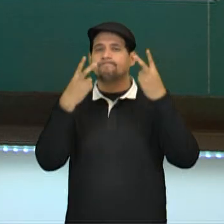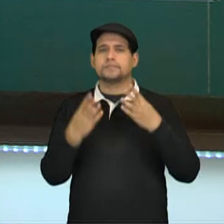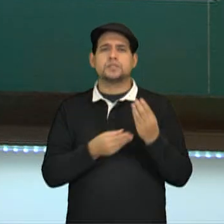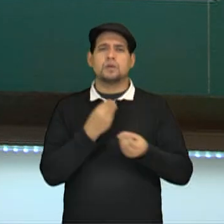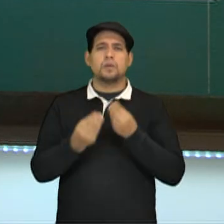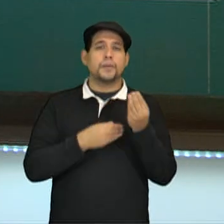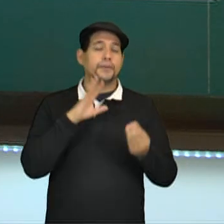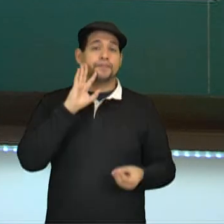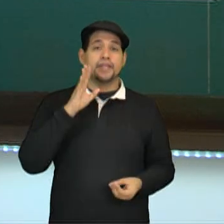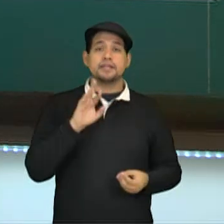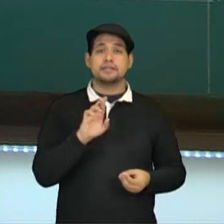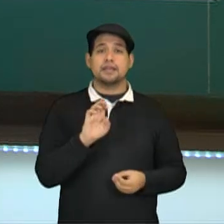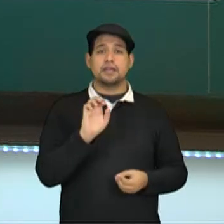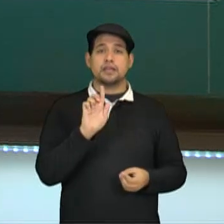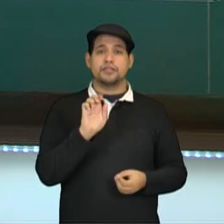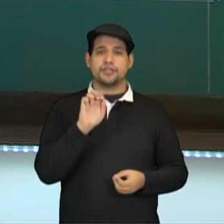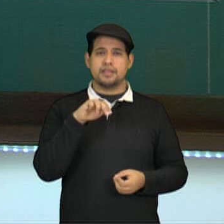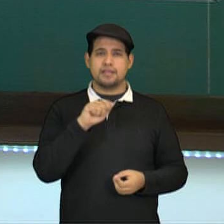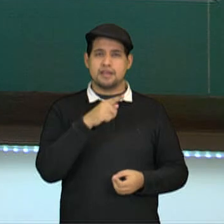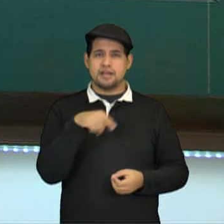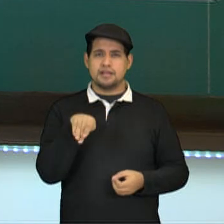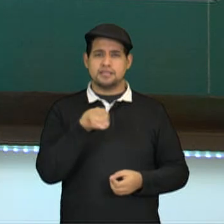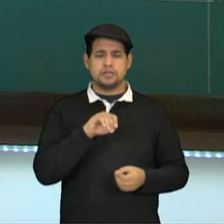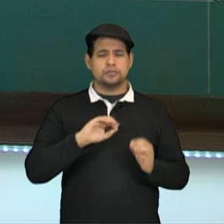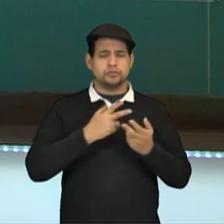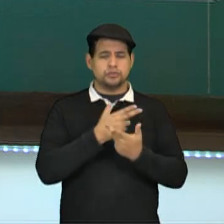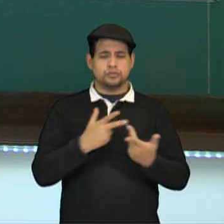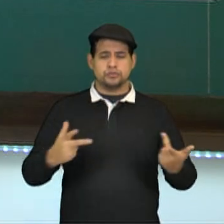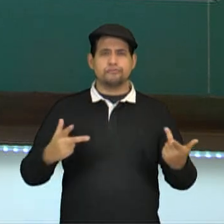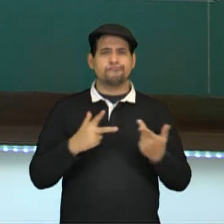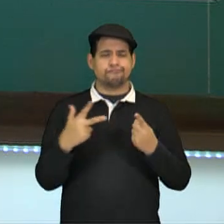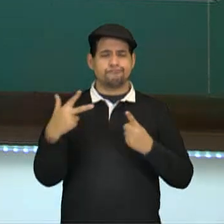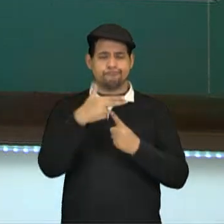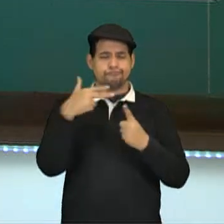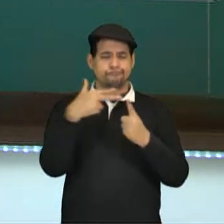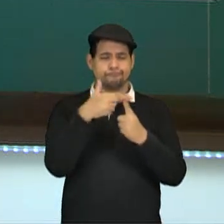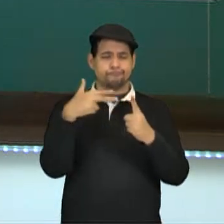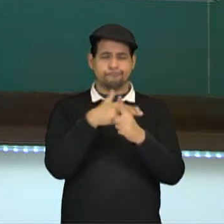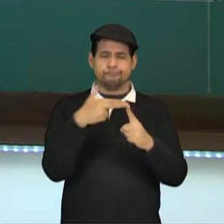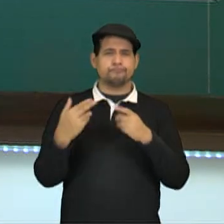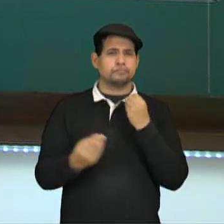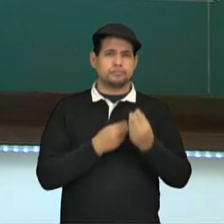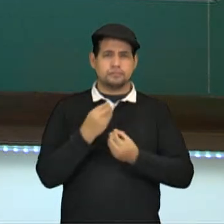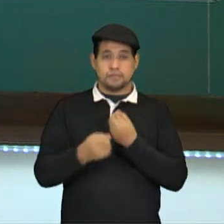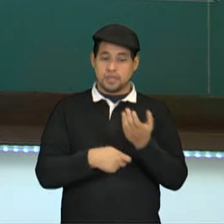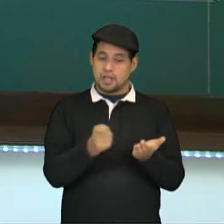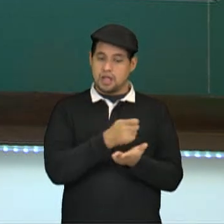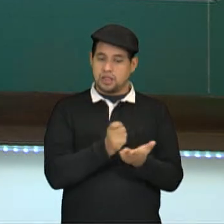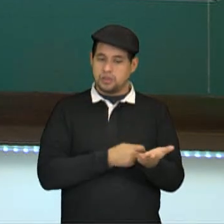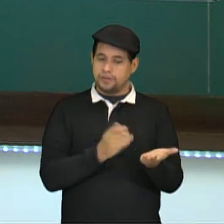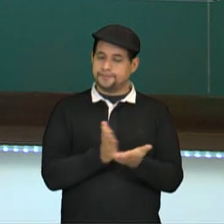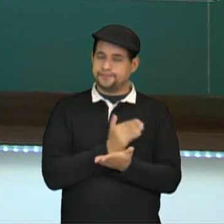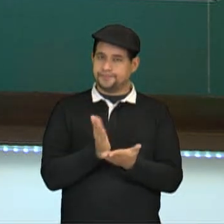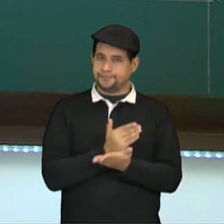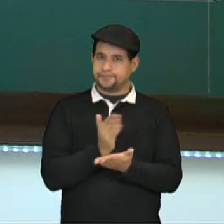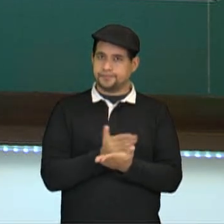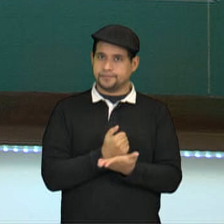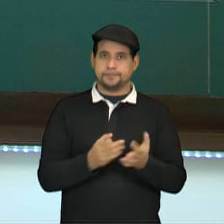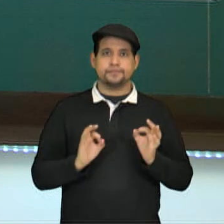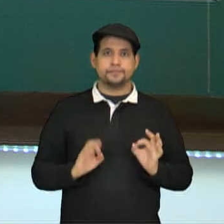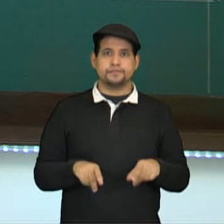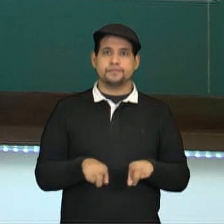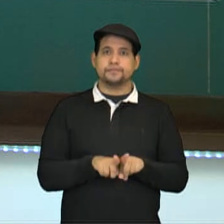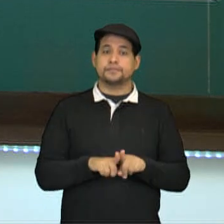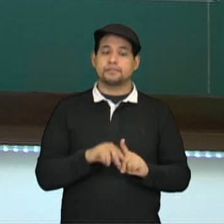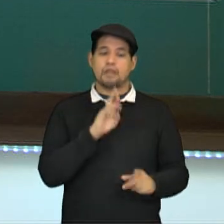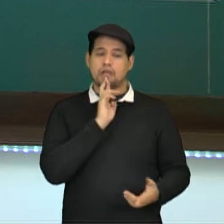ocorre a regeneração de todos os segmentos cortados da planária. Anota no teu caderno essa questão